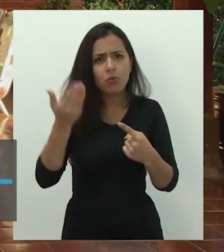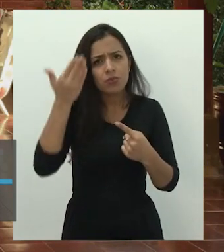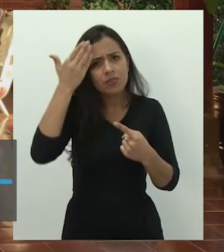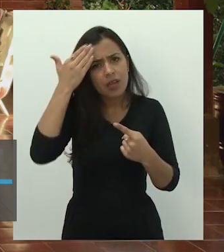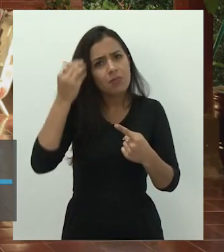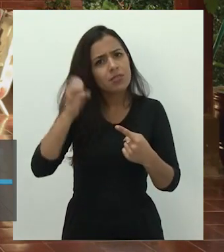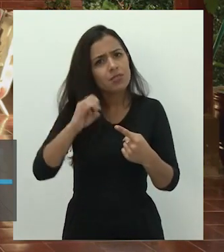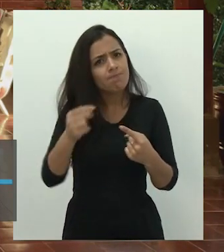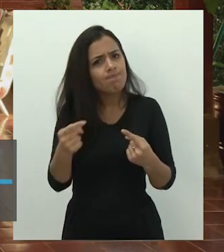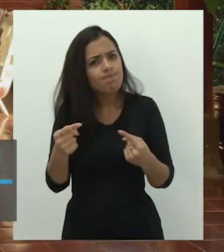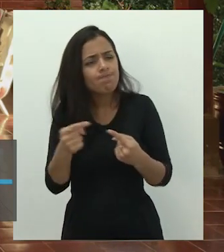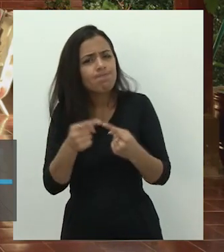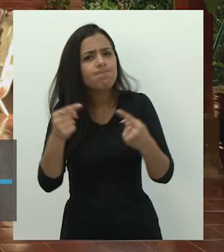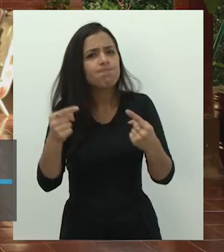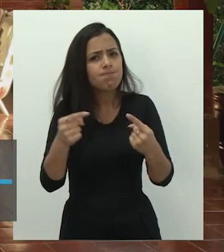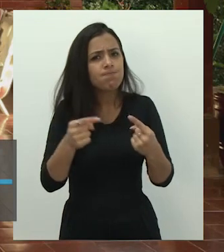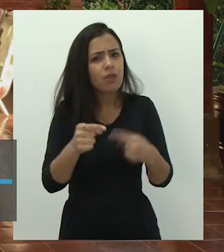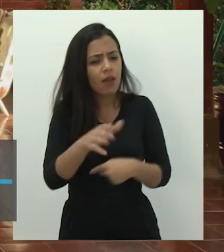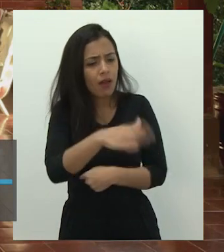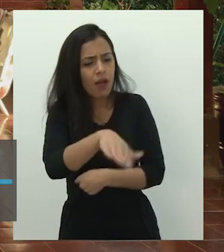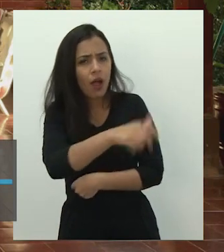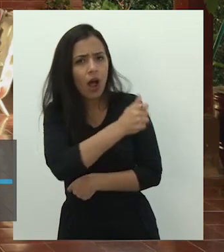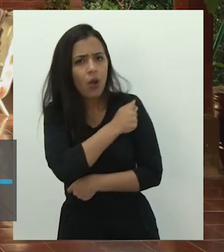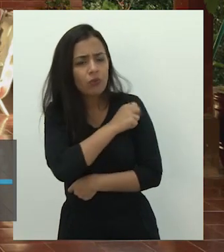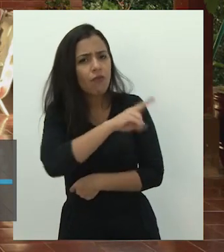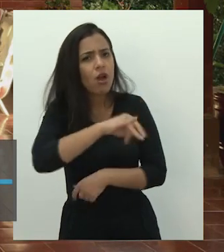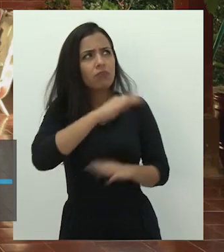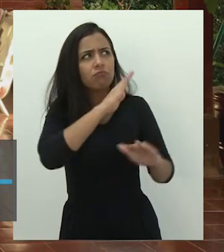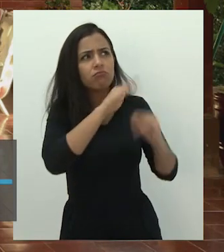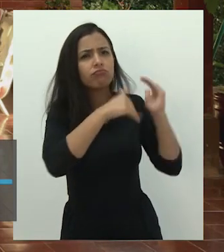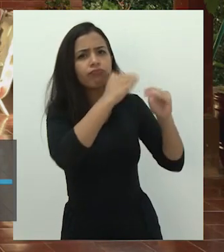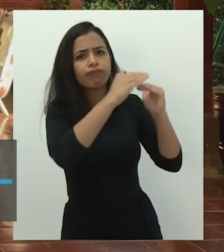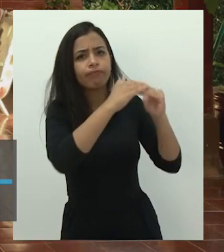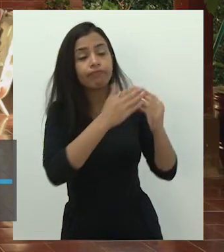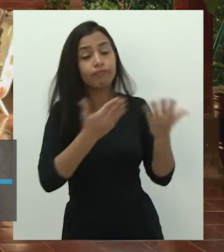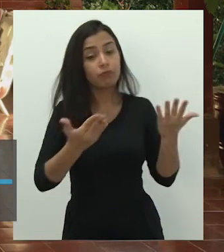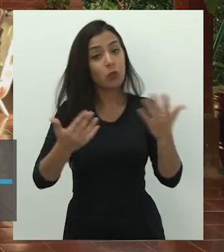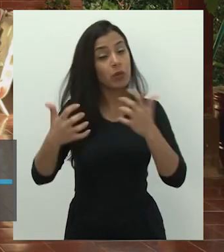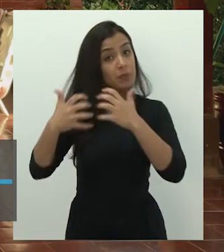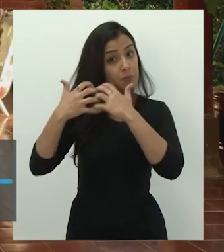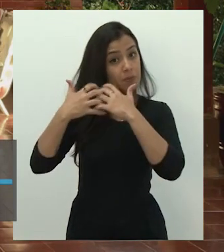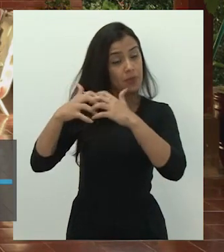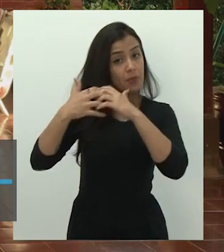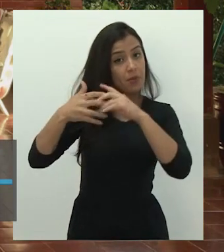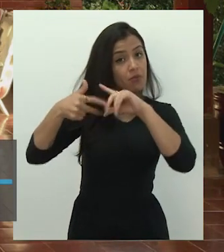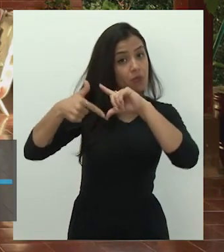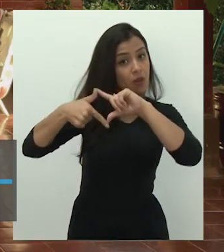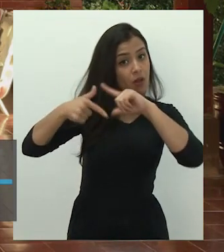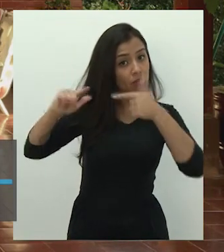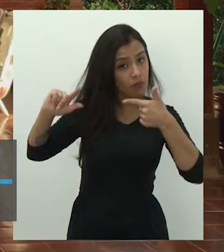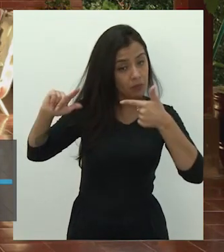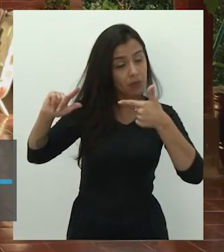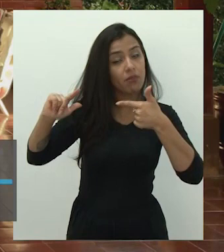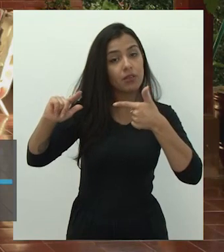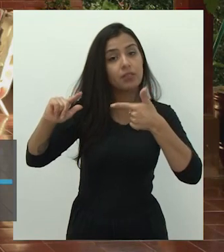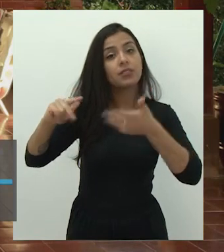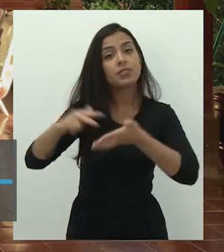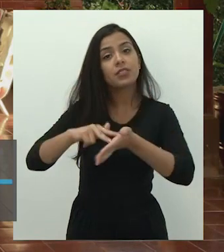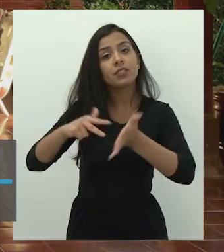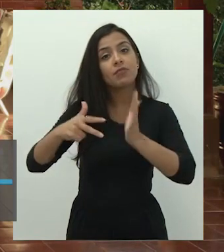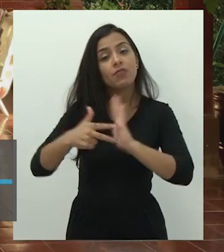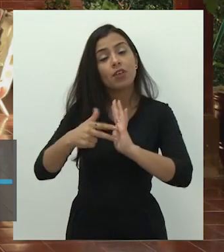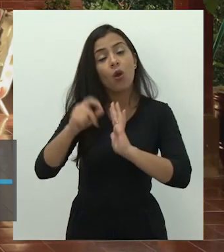desenvolvê-lo? Bom, o pensamento algébrico se caracteriza pela percepção de regularidades,